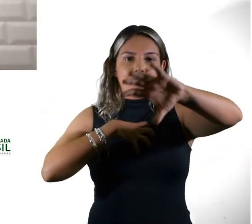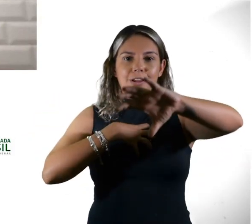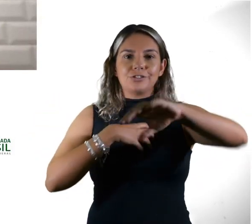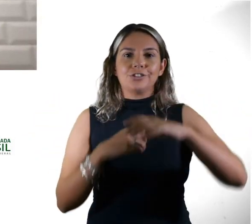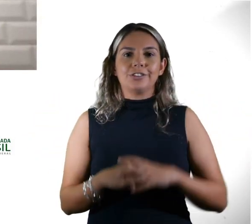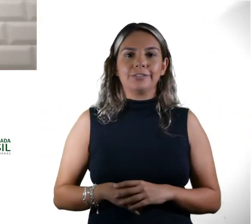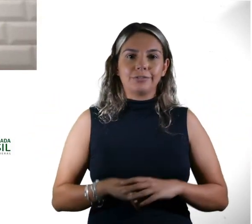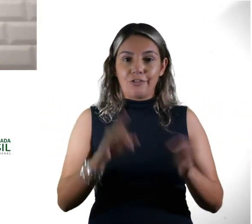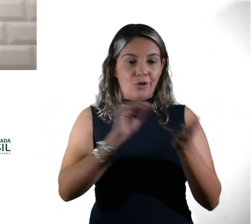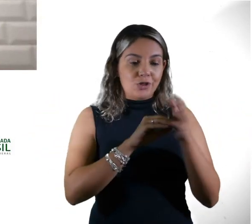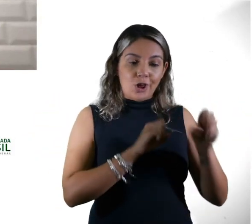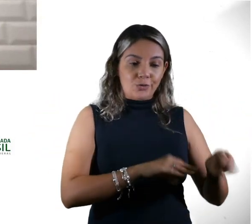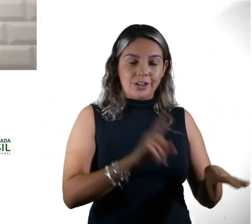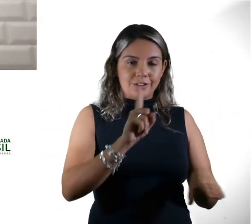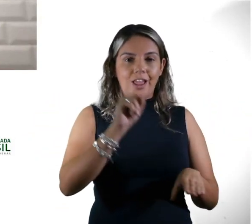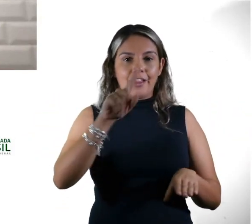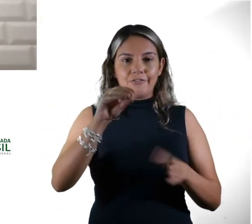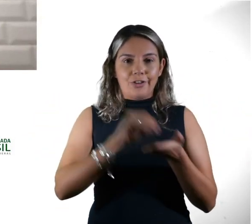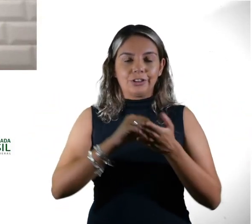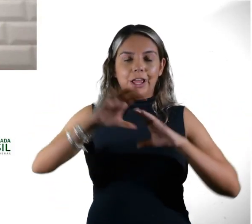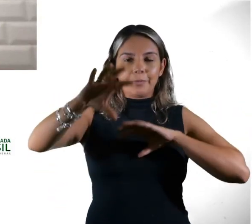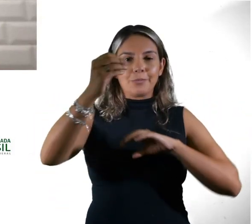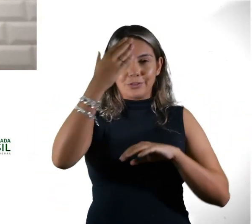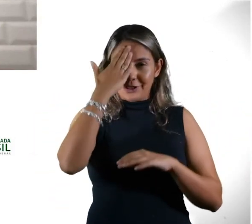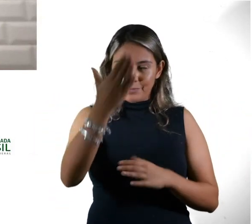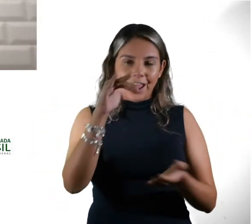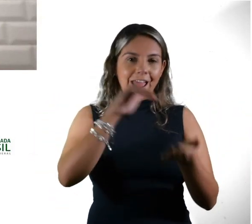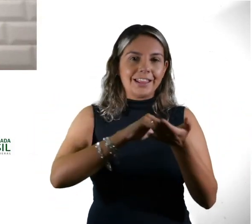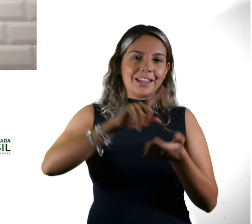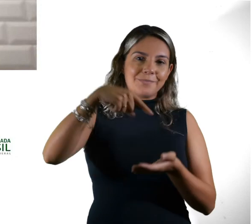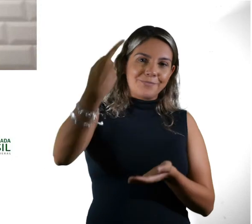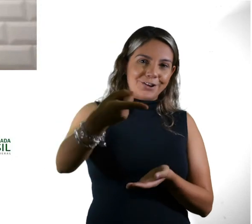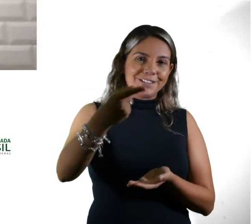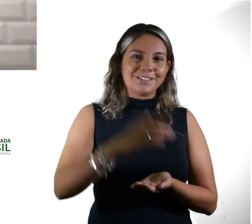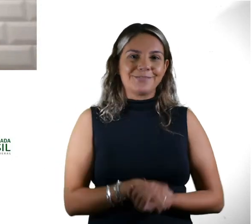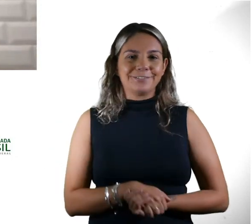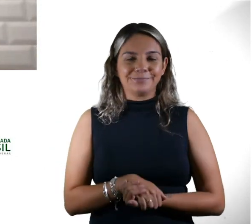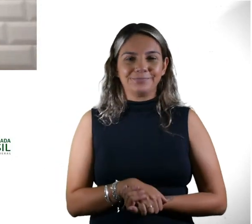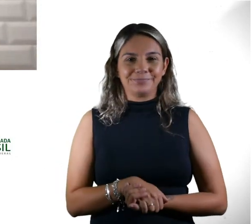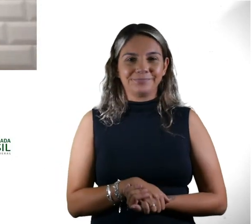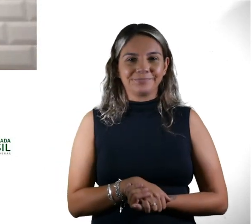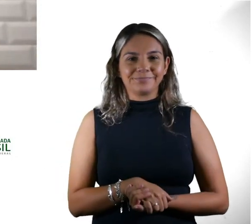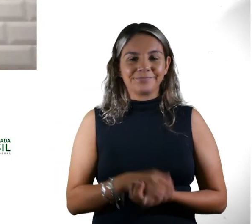Muito obrigado, Zé Eduardo Agualusa, e até breve, até a próxima.